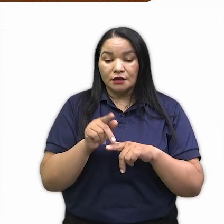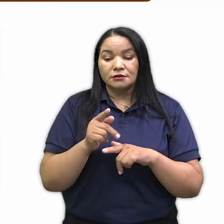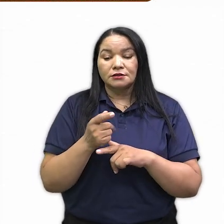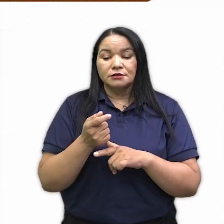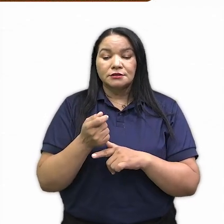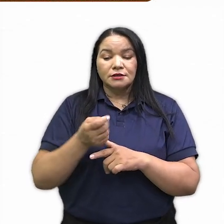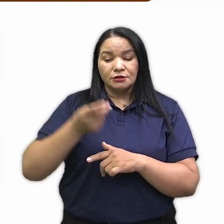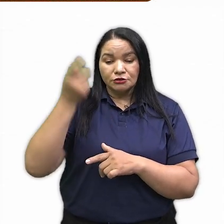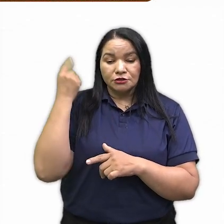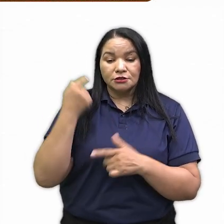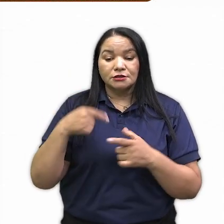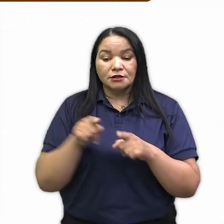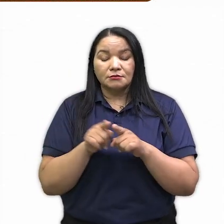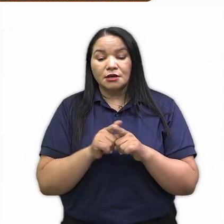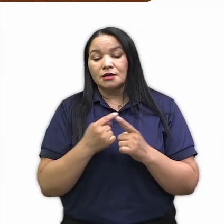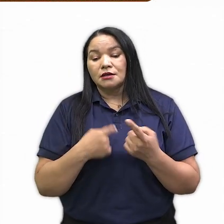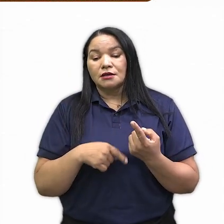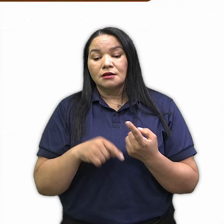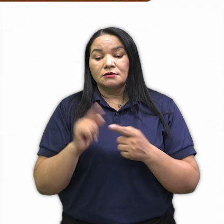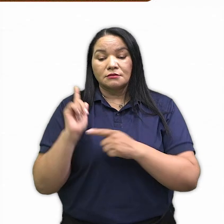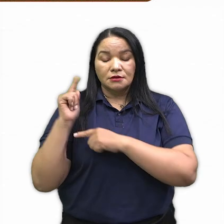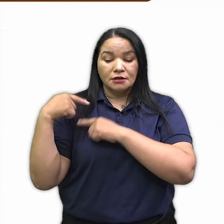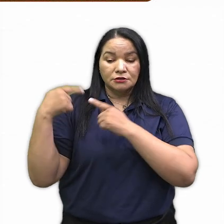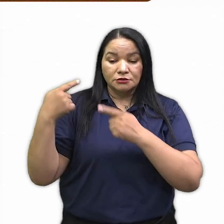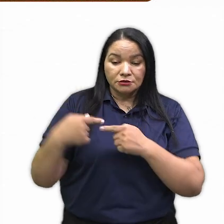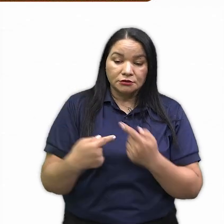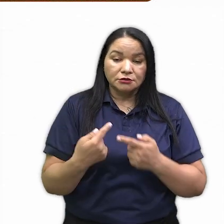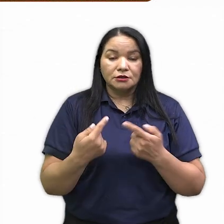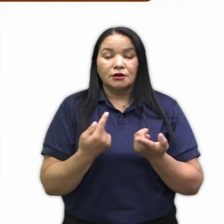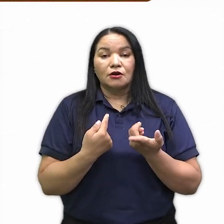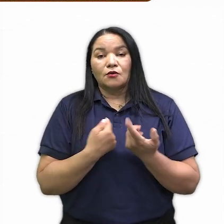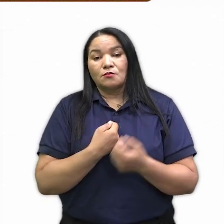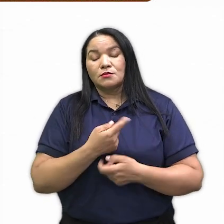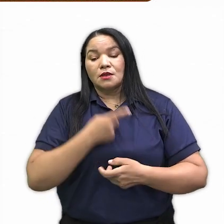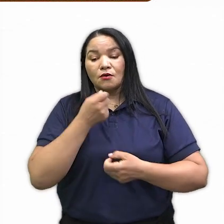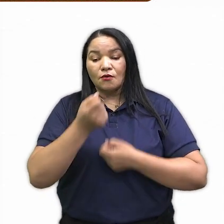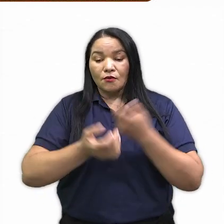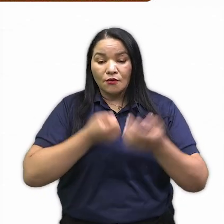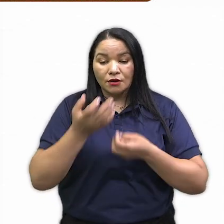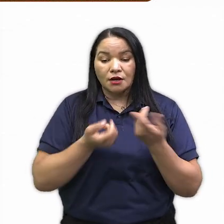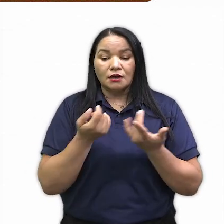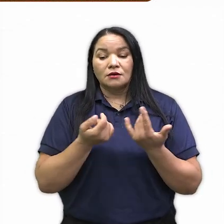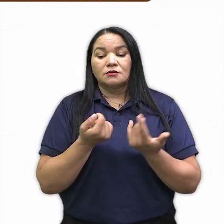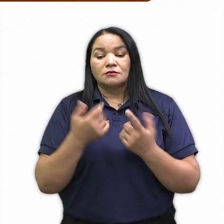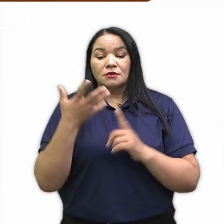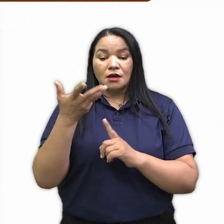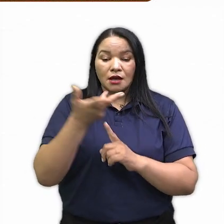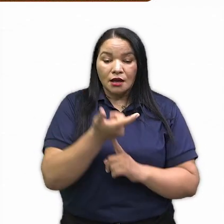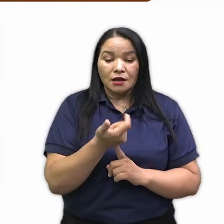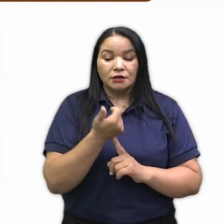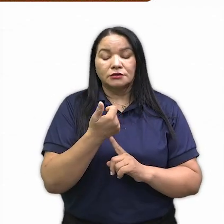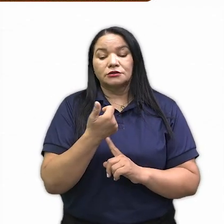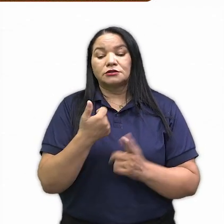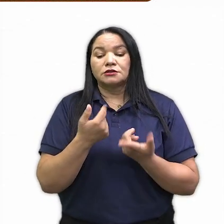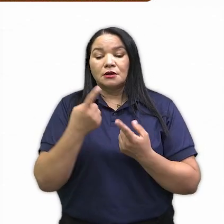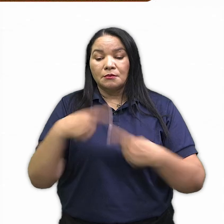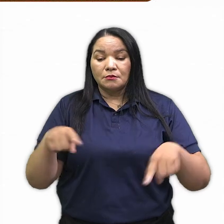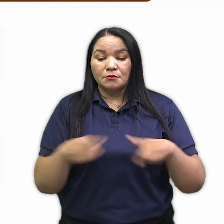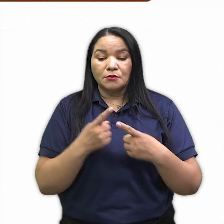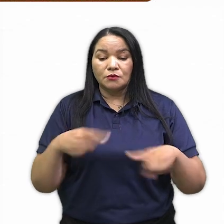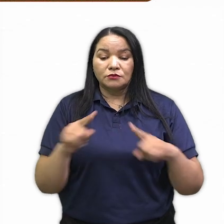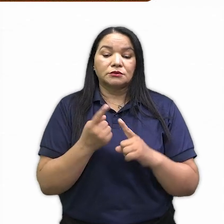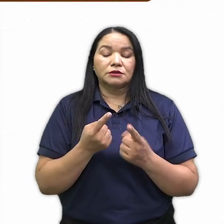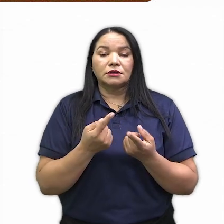antigas, e isso acaba incluindo uma rica tradição na parte oral, na arte aborígene, na